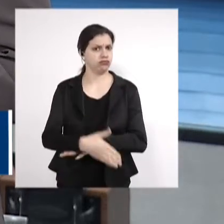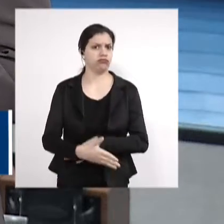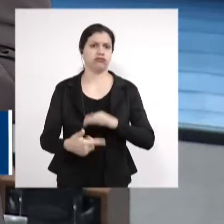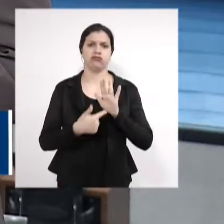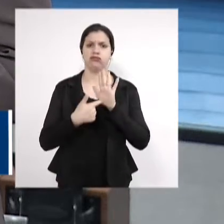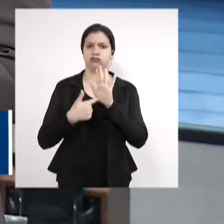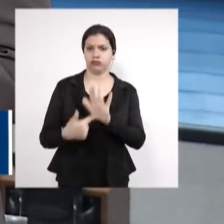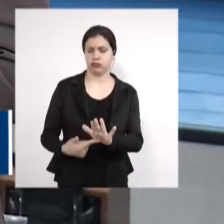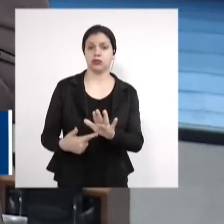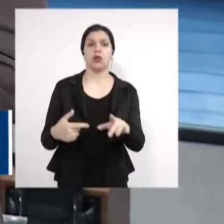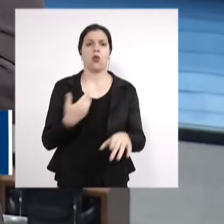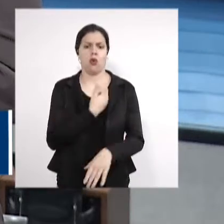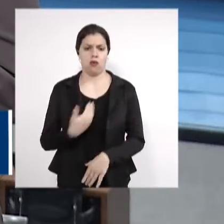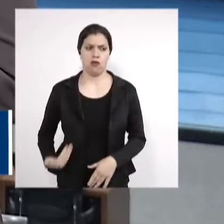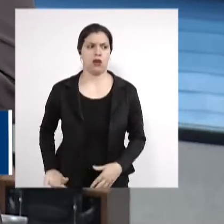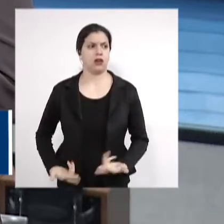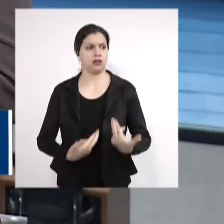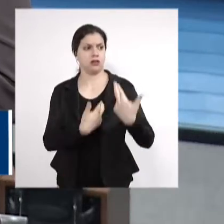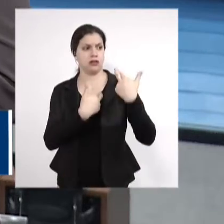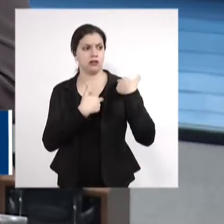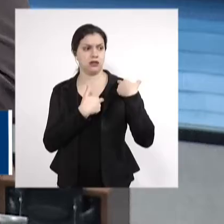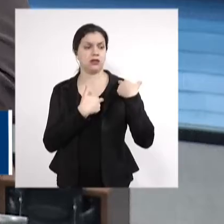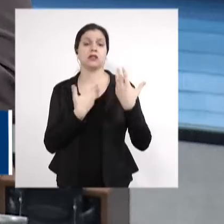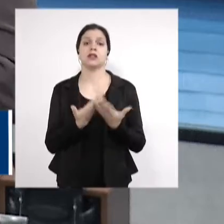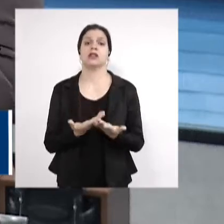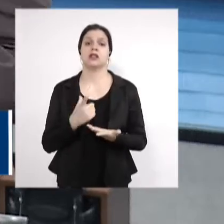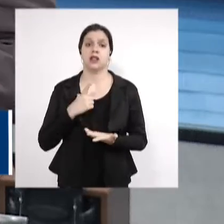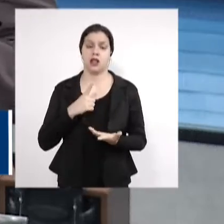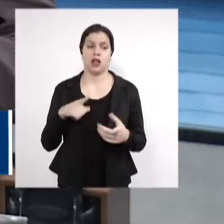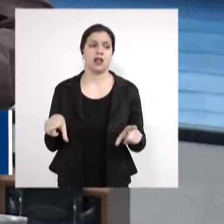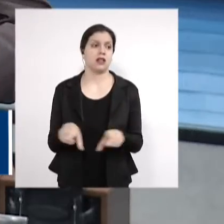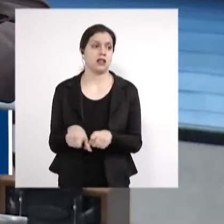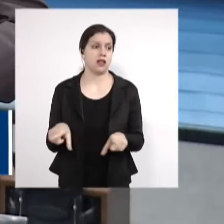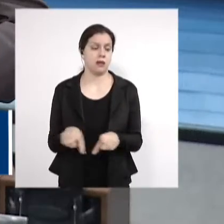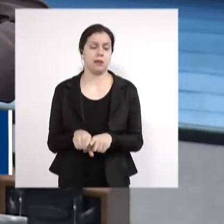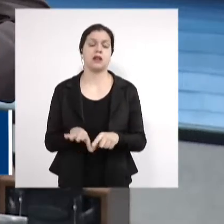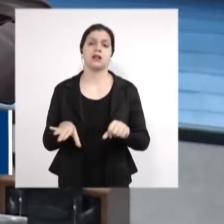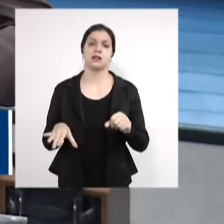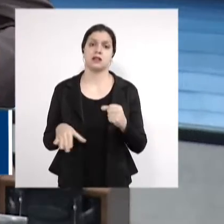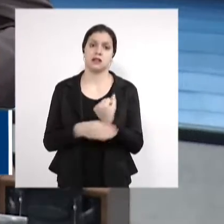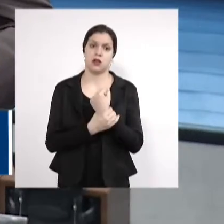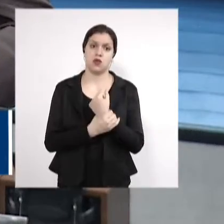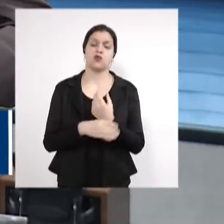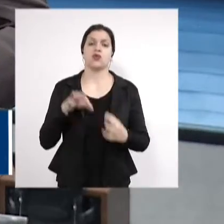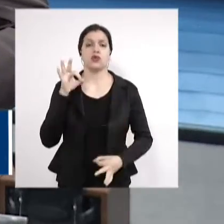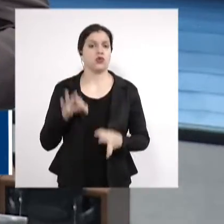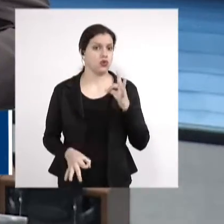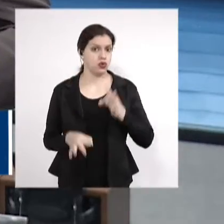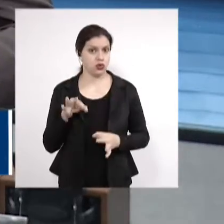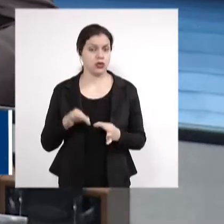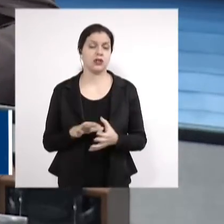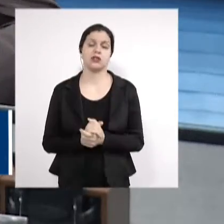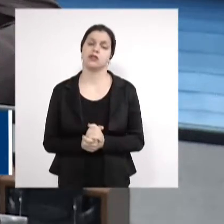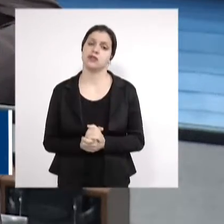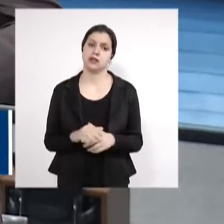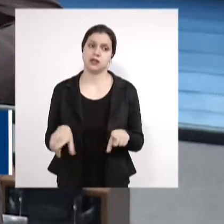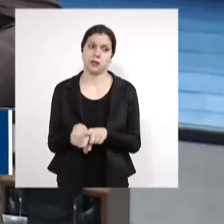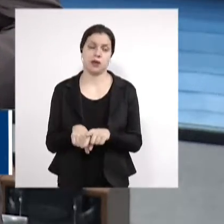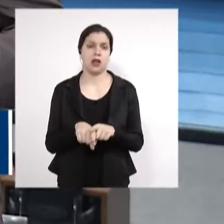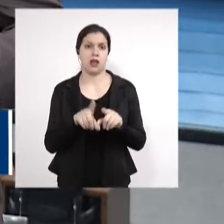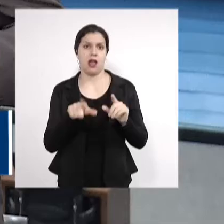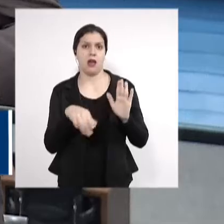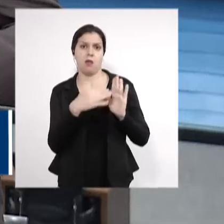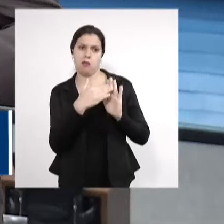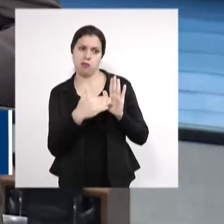e responsável. Pode dar Tem a continuidade. integridade, né, a segurança jurídica e a legalidade também como princípios norteadores, a promoção